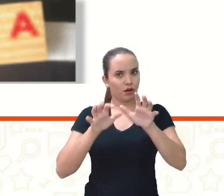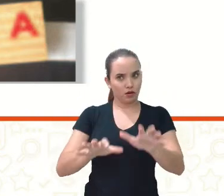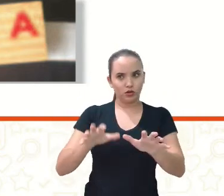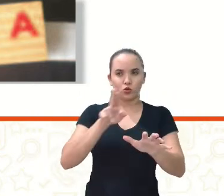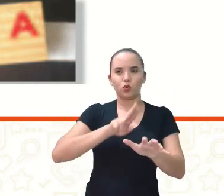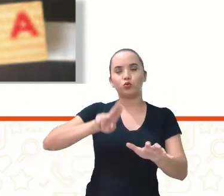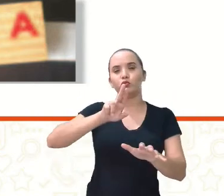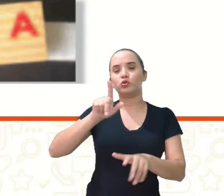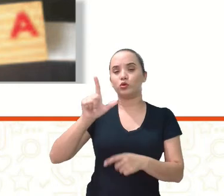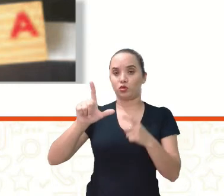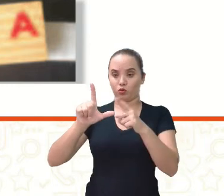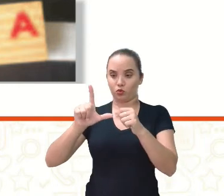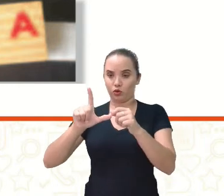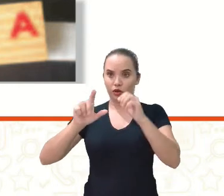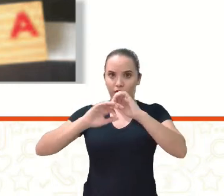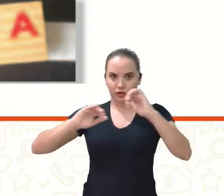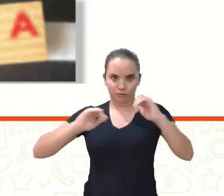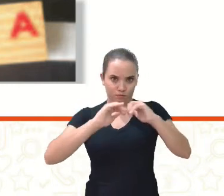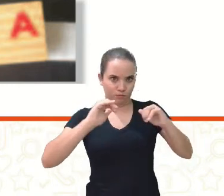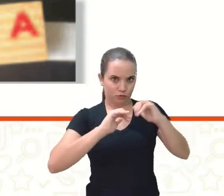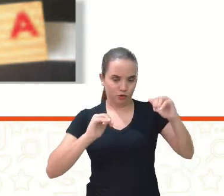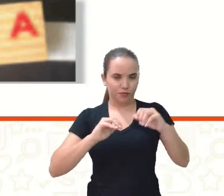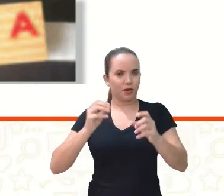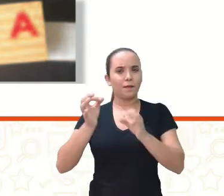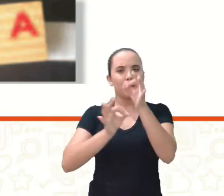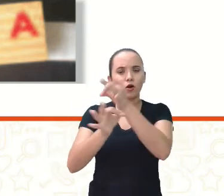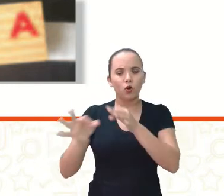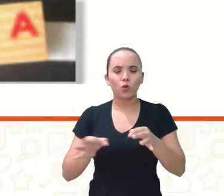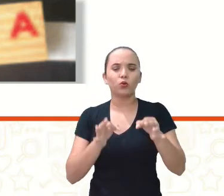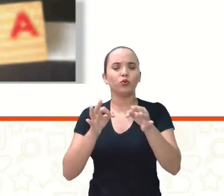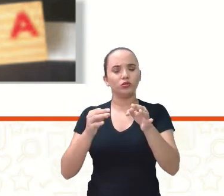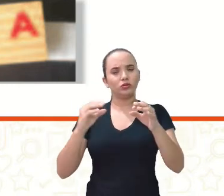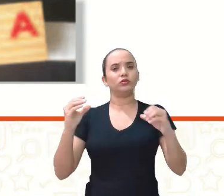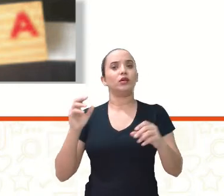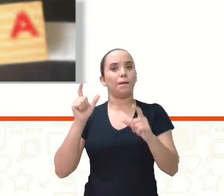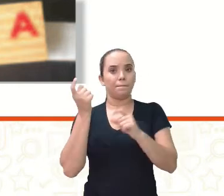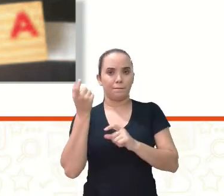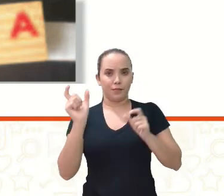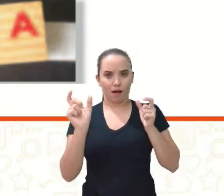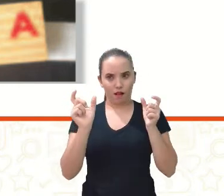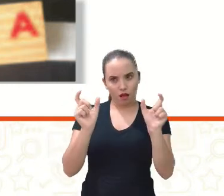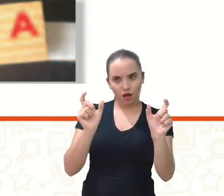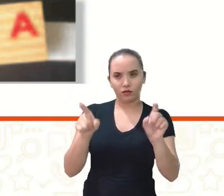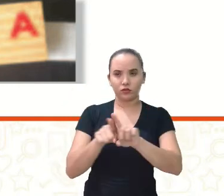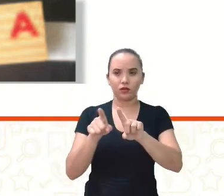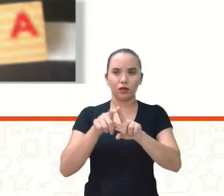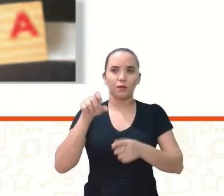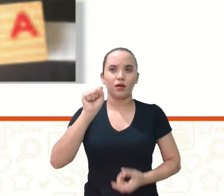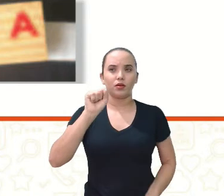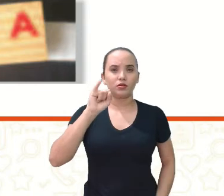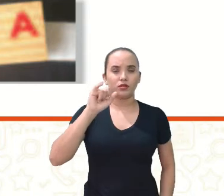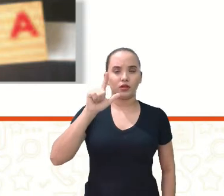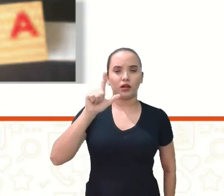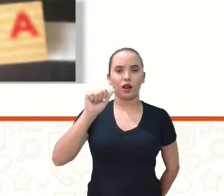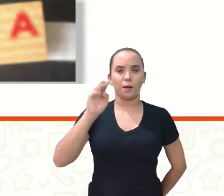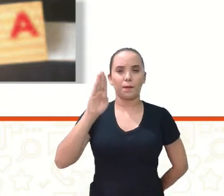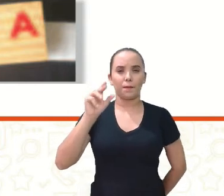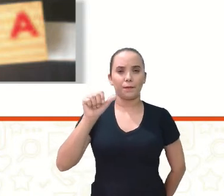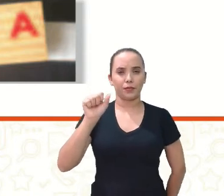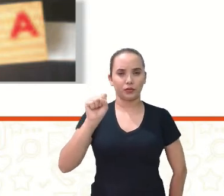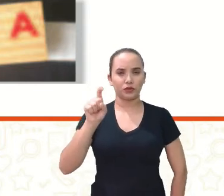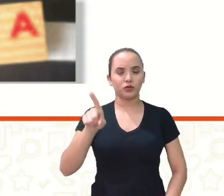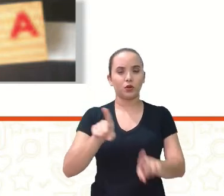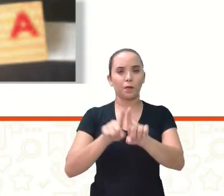letras separadas para a formação das palavras. Temos também aqui as sílabas. novamente tampas e